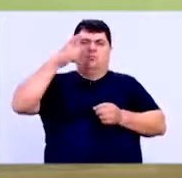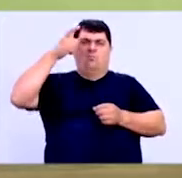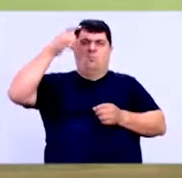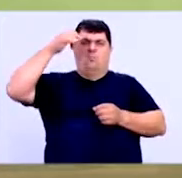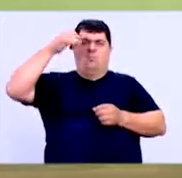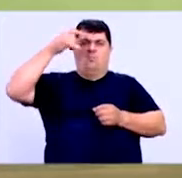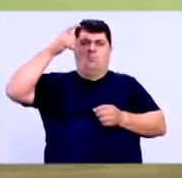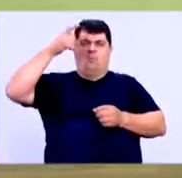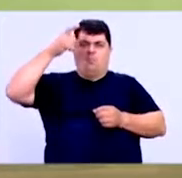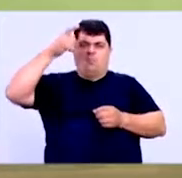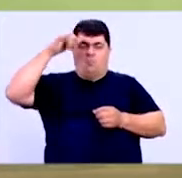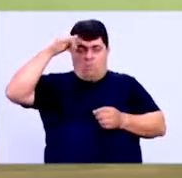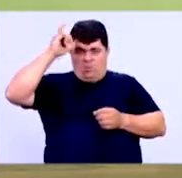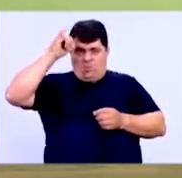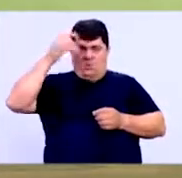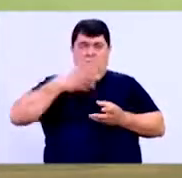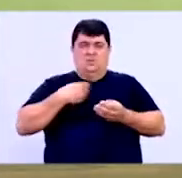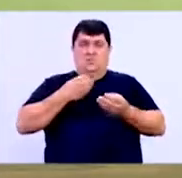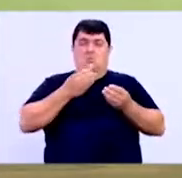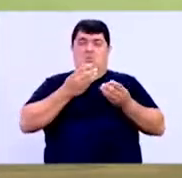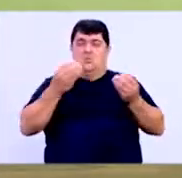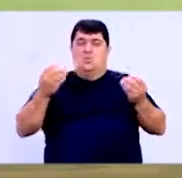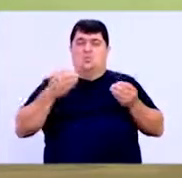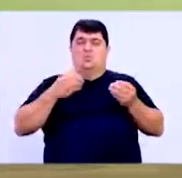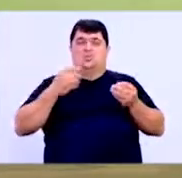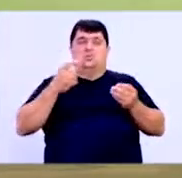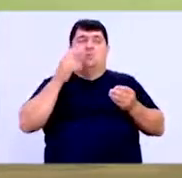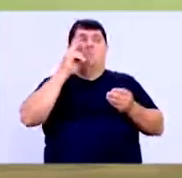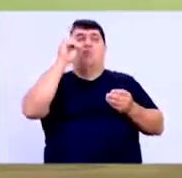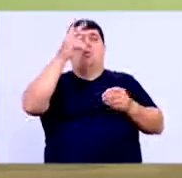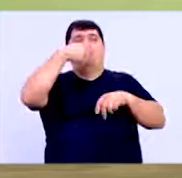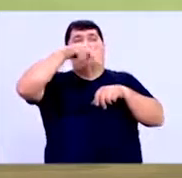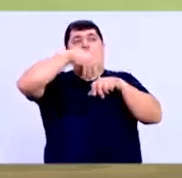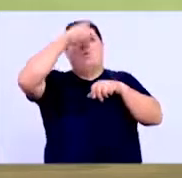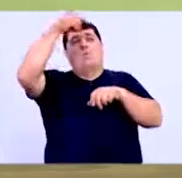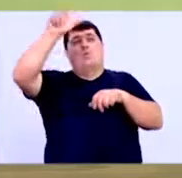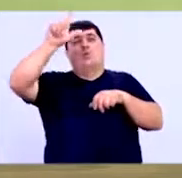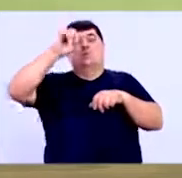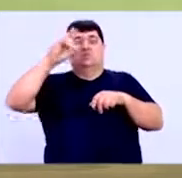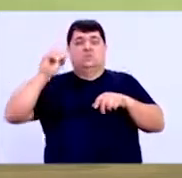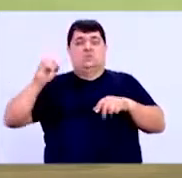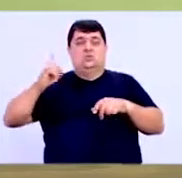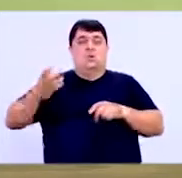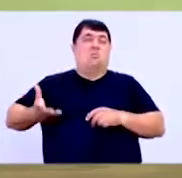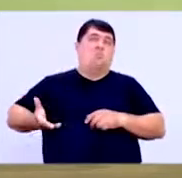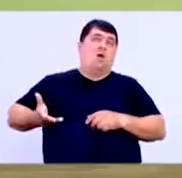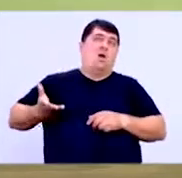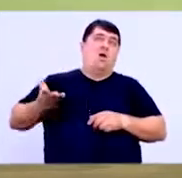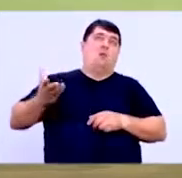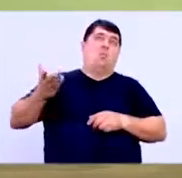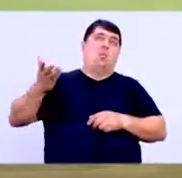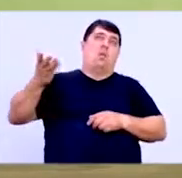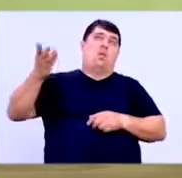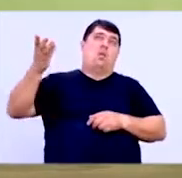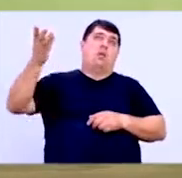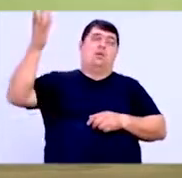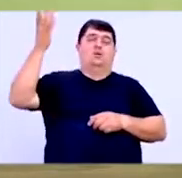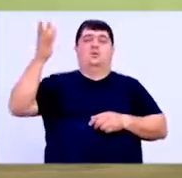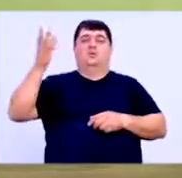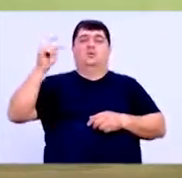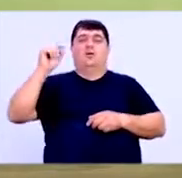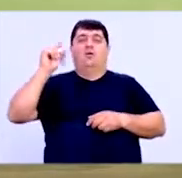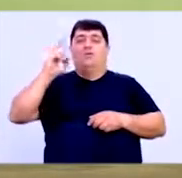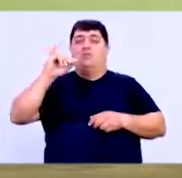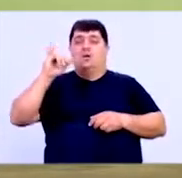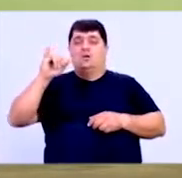gado tem uma arroba cotada muito ligada ao preço internacional. Quando o dólar sobe, quando o dólar fica mais caro, isso